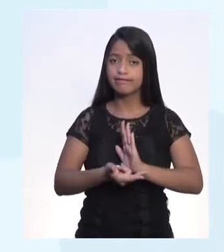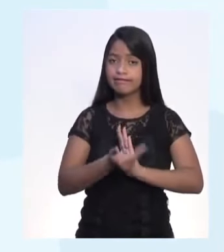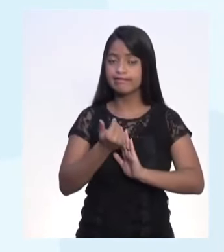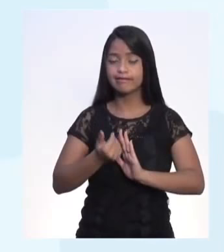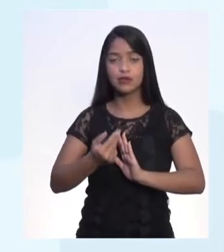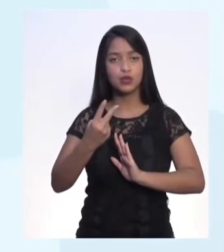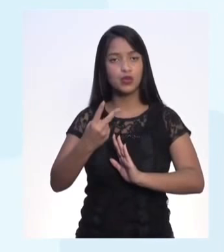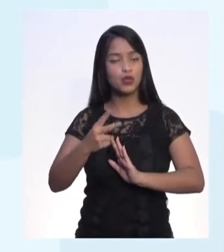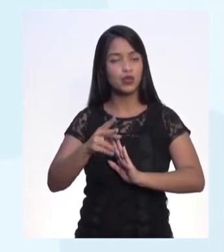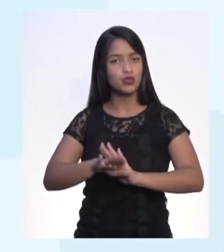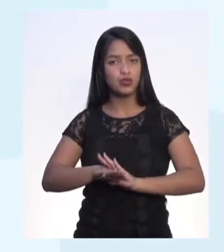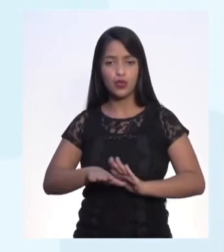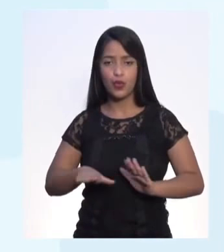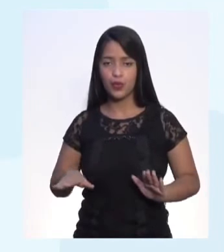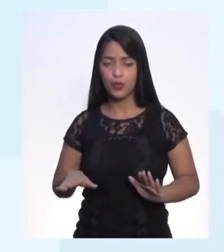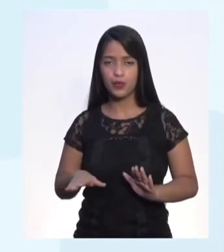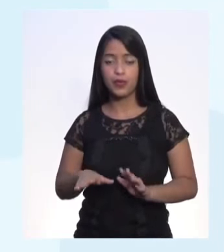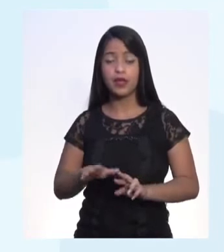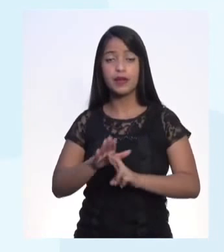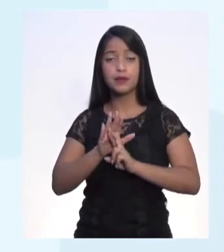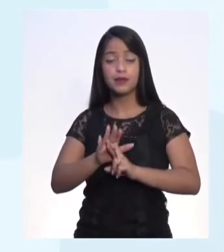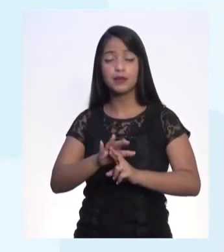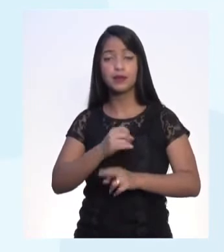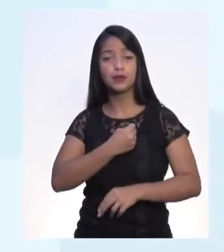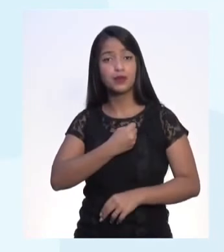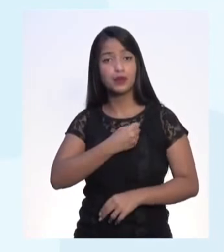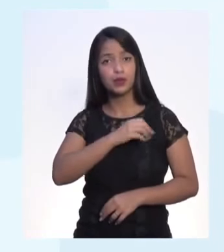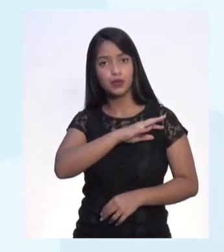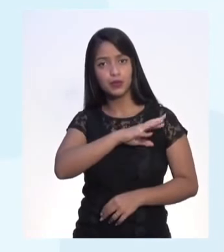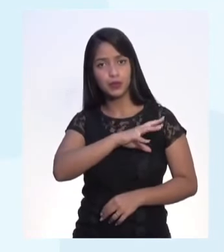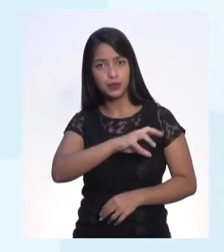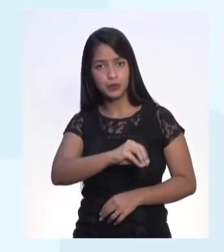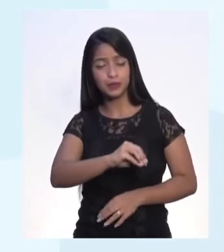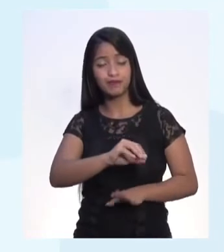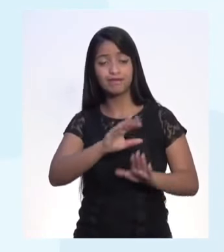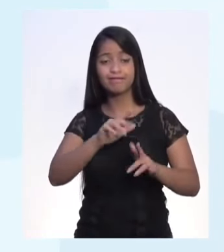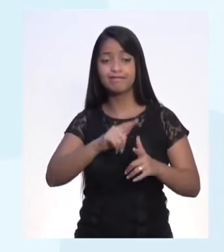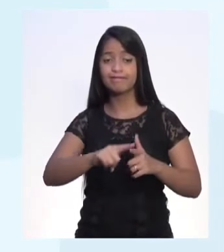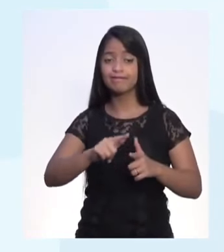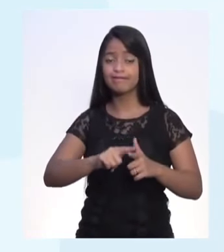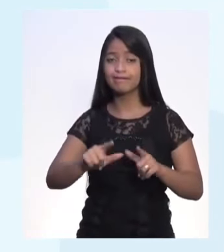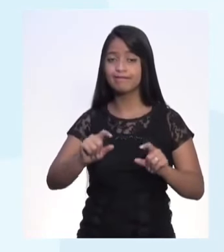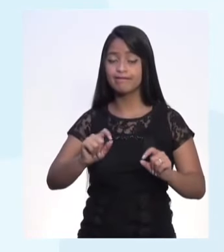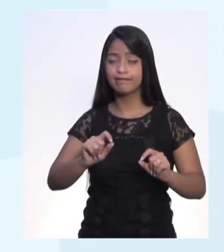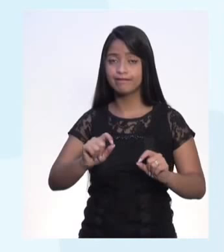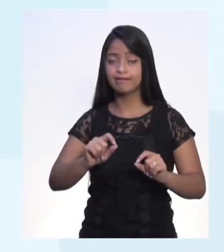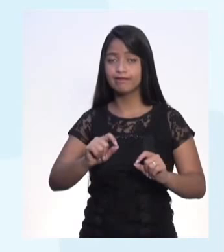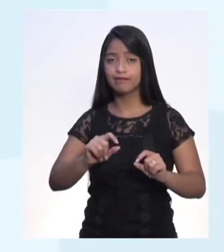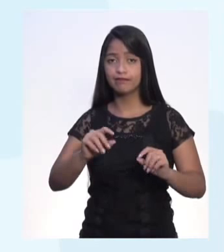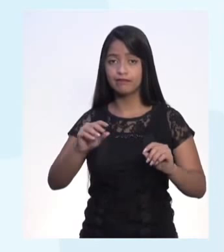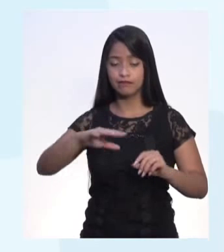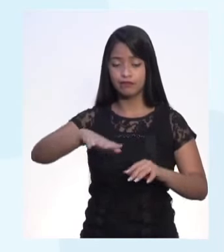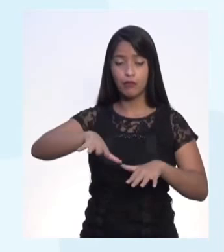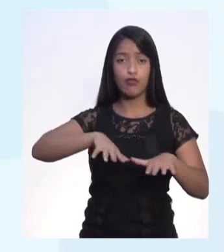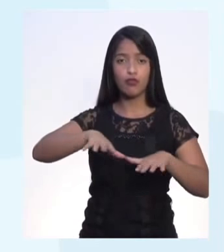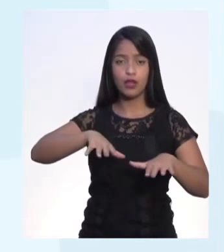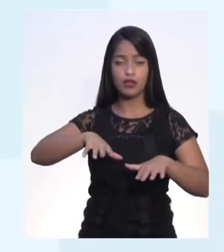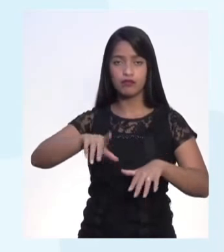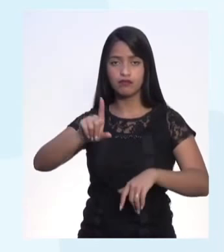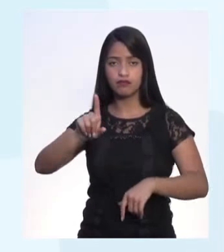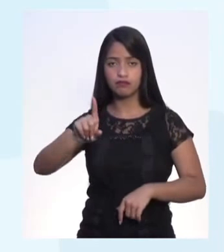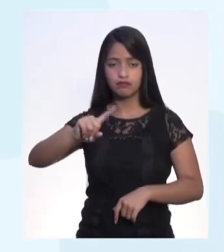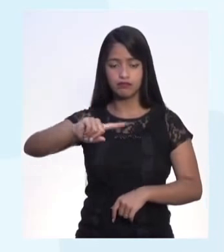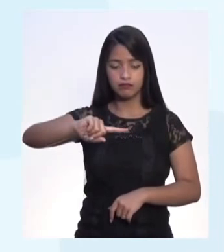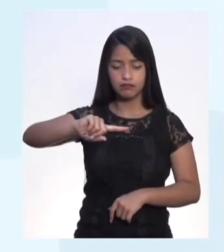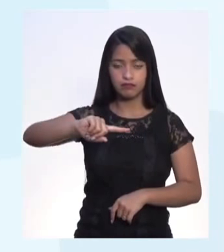dois símbolos Jonas para representar todos esses valores numéricos O problema é que o movimento desses símbolos acaba